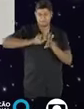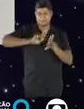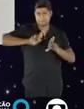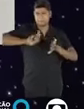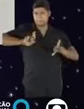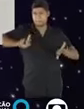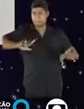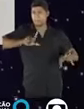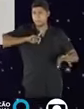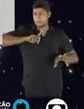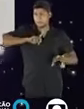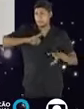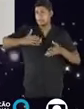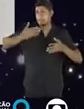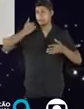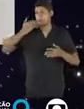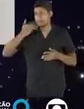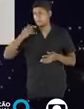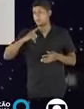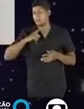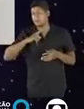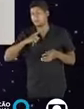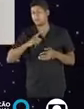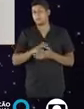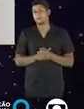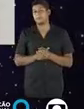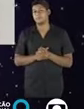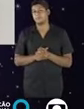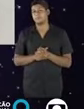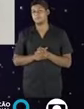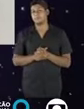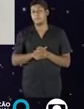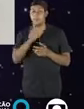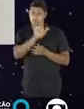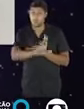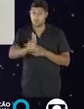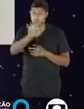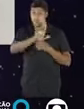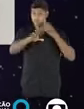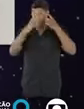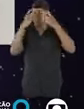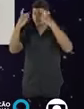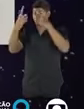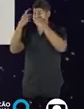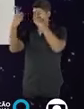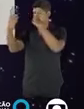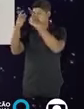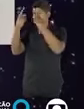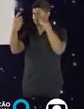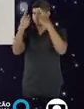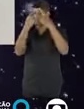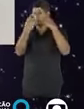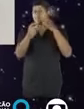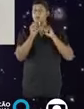Então, eu tenho essas receitas, né? Eu utilizo da criatividade para conseguir,